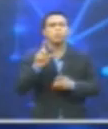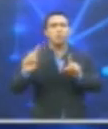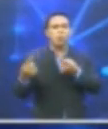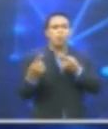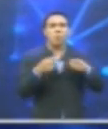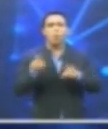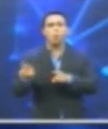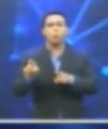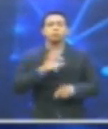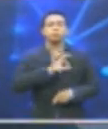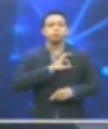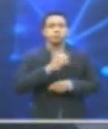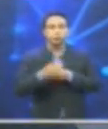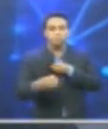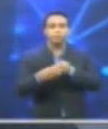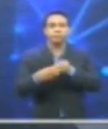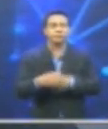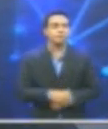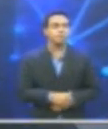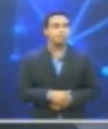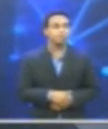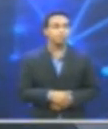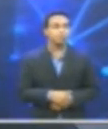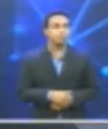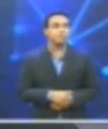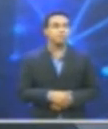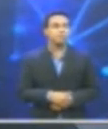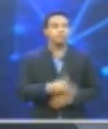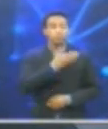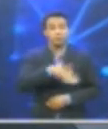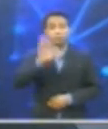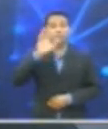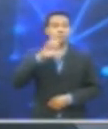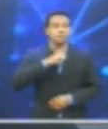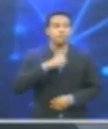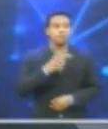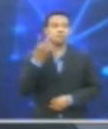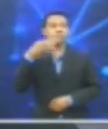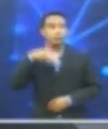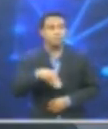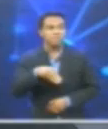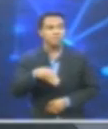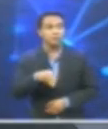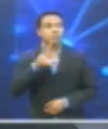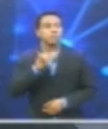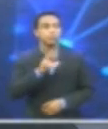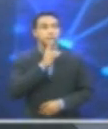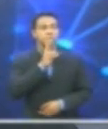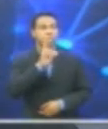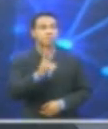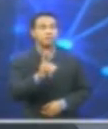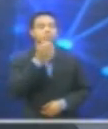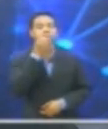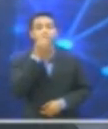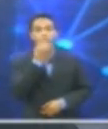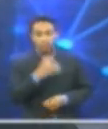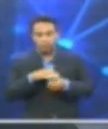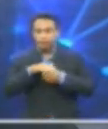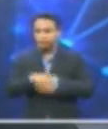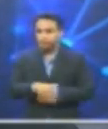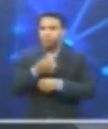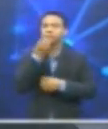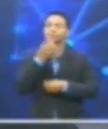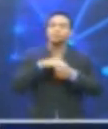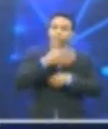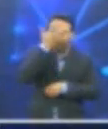proximidade? O candidato Henrique Eduardo Alves tem 2 minutos para responder. Boa noite, Diogo. Boa noite, candidato. Boa